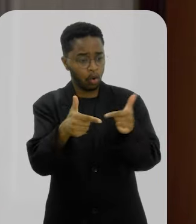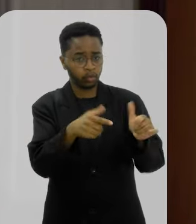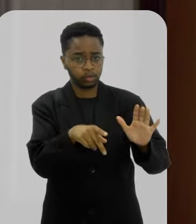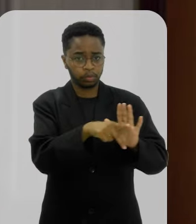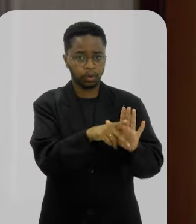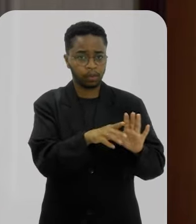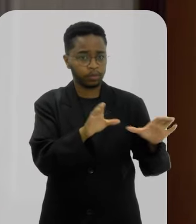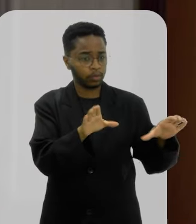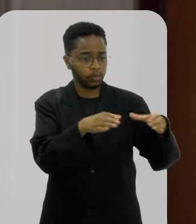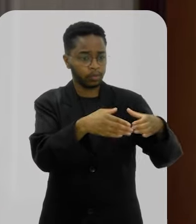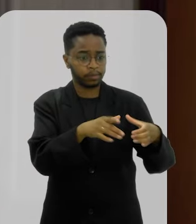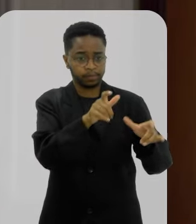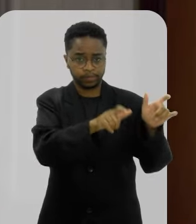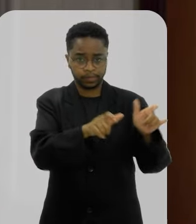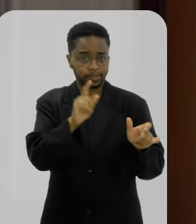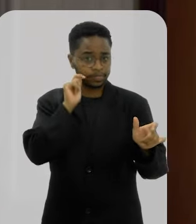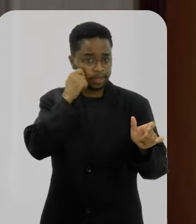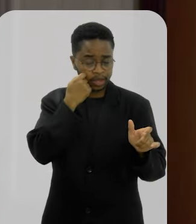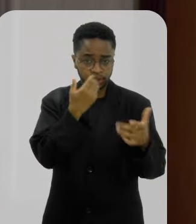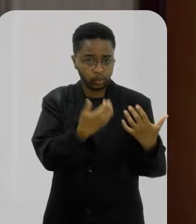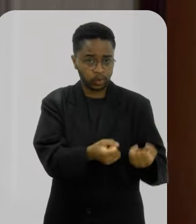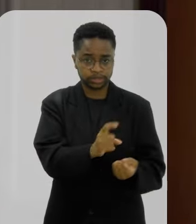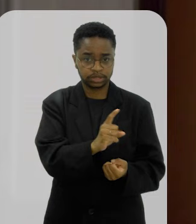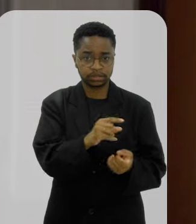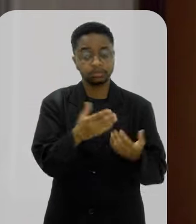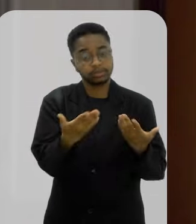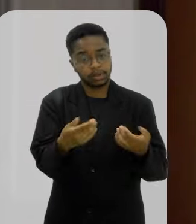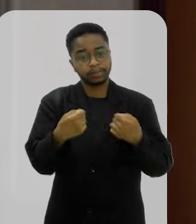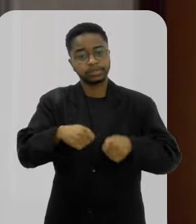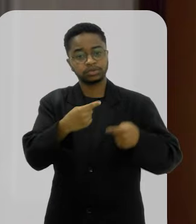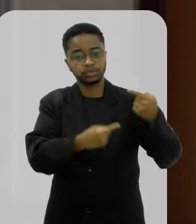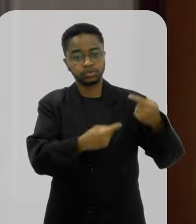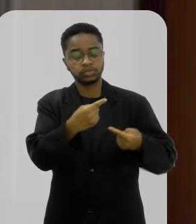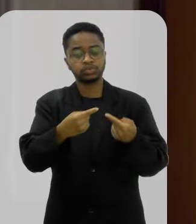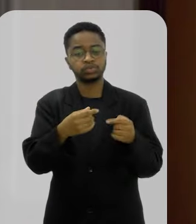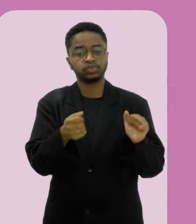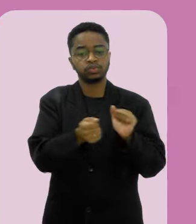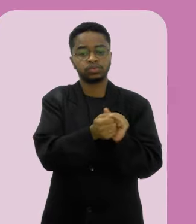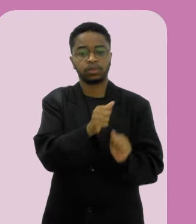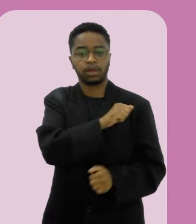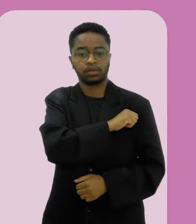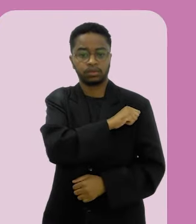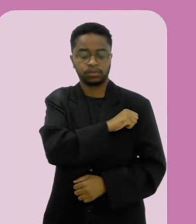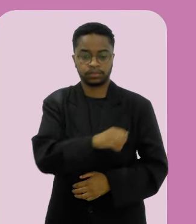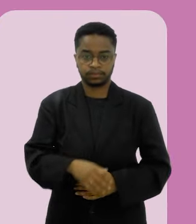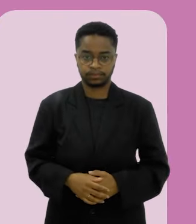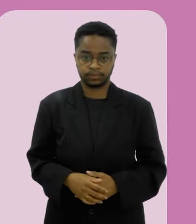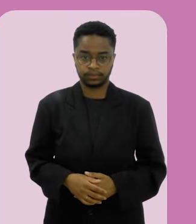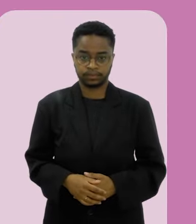outras, né? Então, como a gente pode fazer essa abordagem crítica com os alunos mesmo?